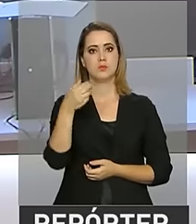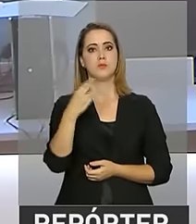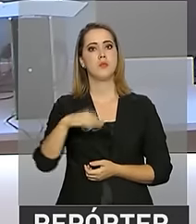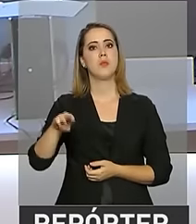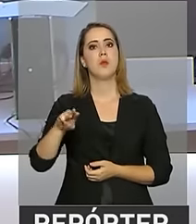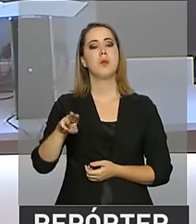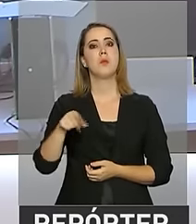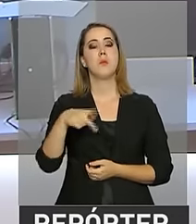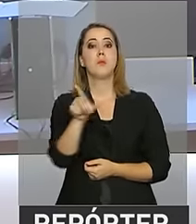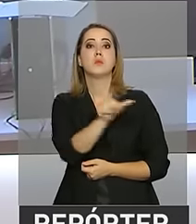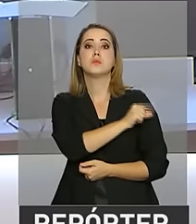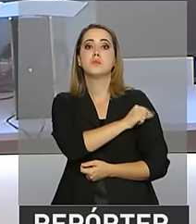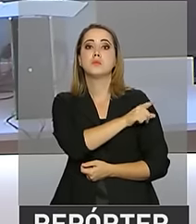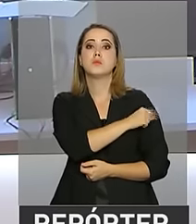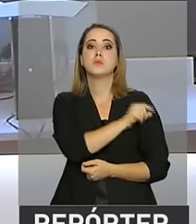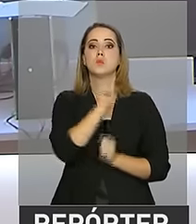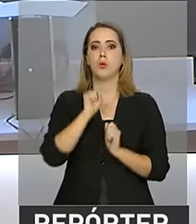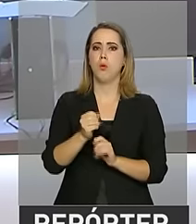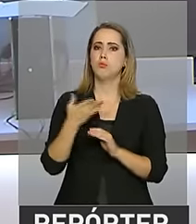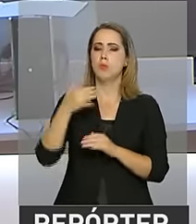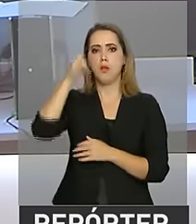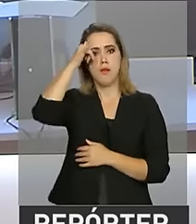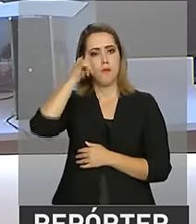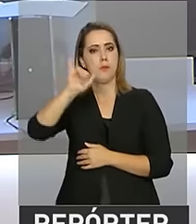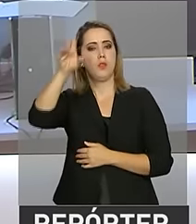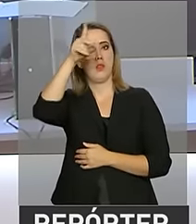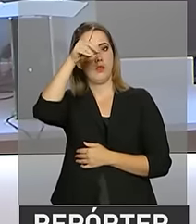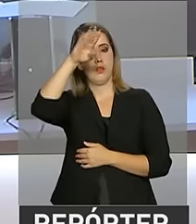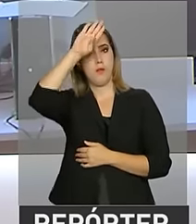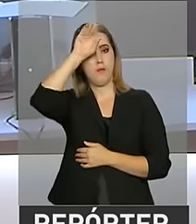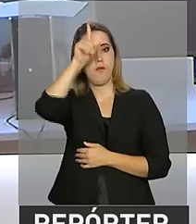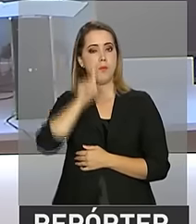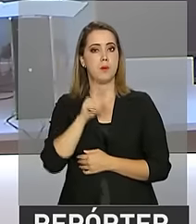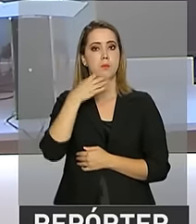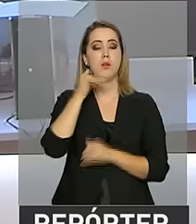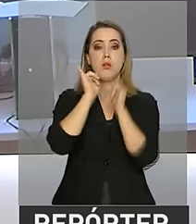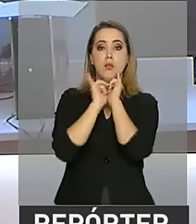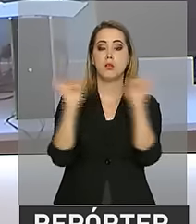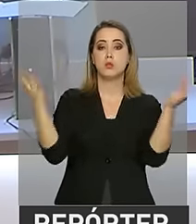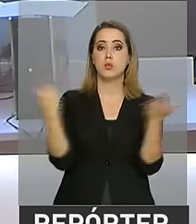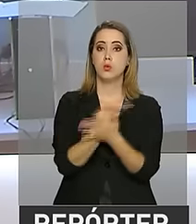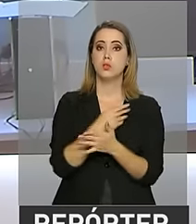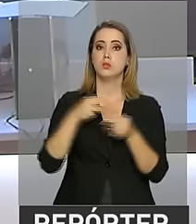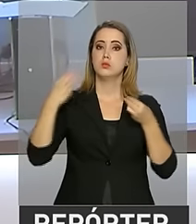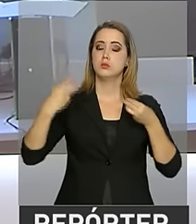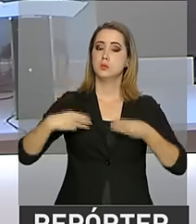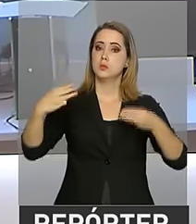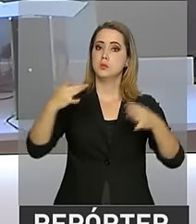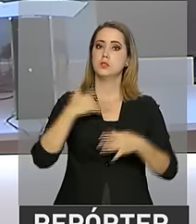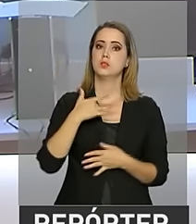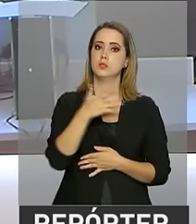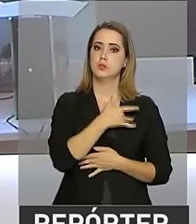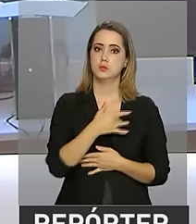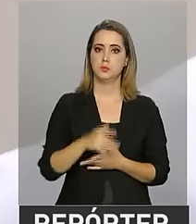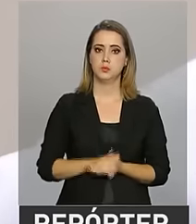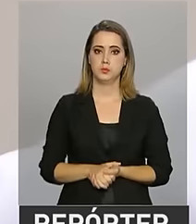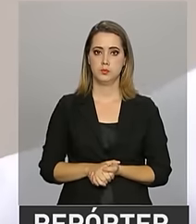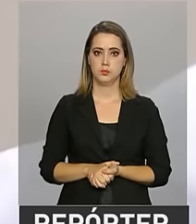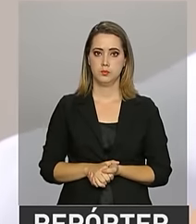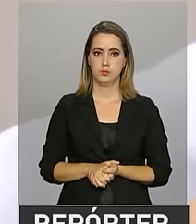milhões meio de vacinas vão garantir o combate à febre amarela o anúncio foi feito hoje pelo Ministério da